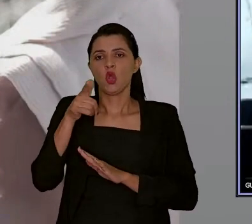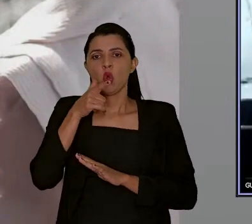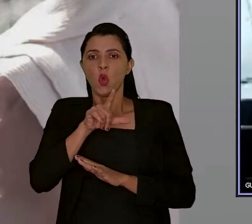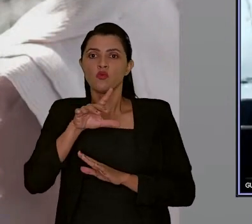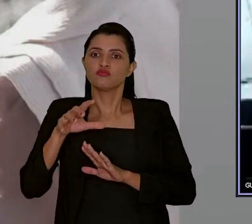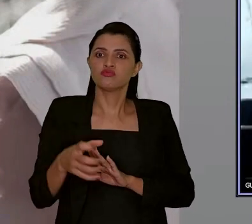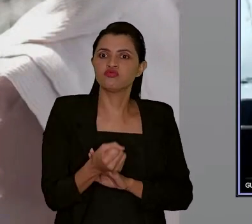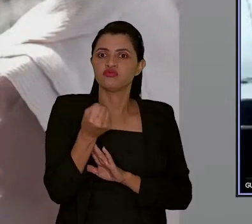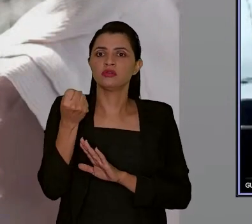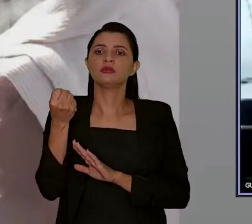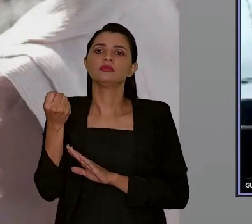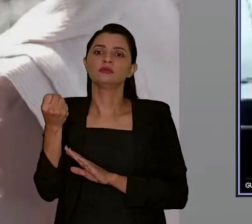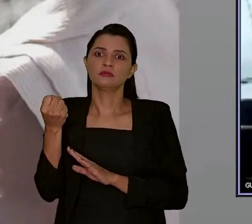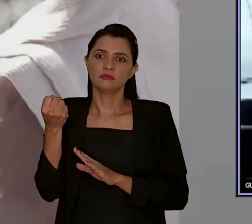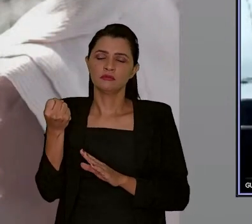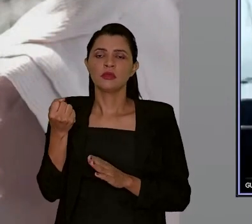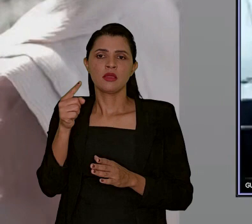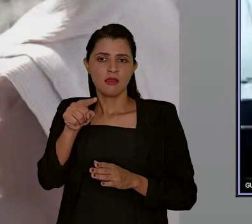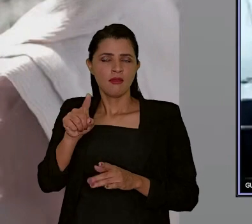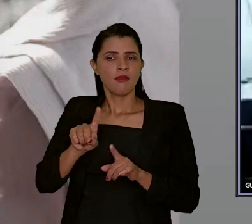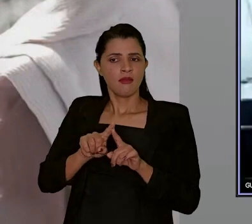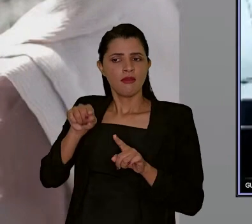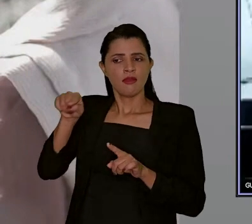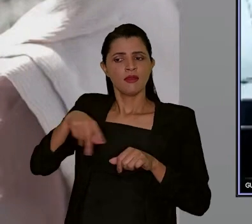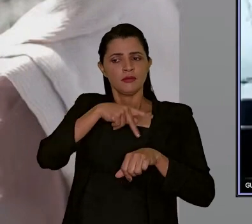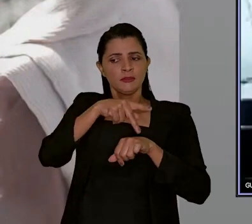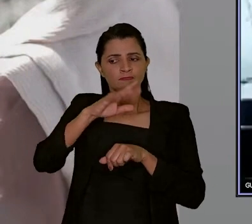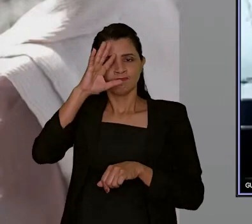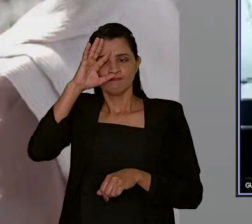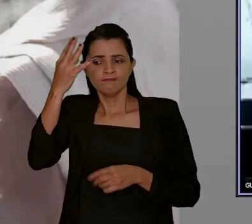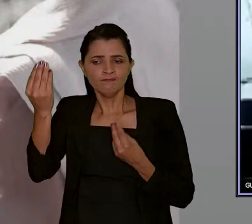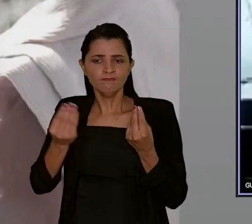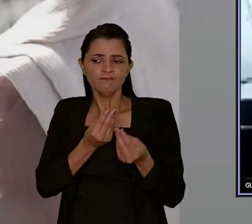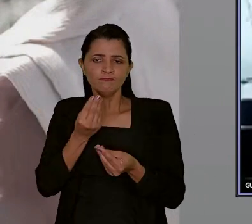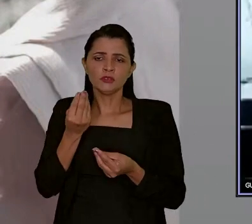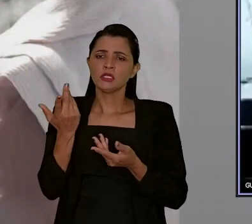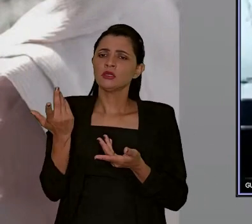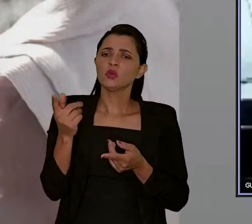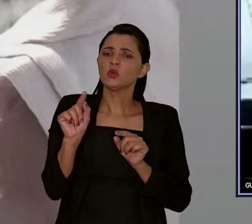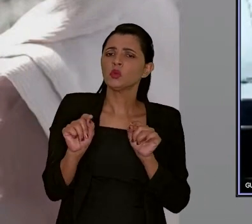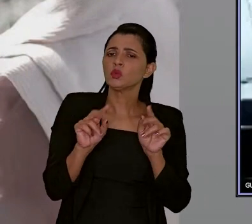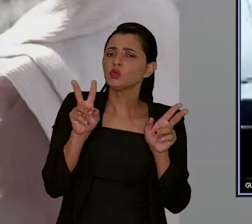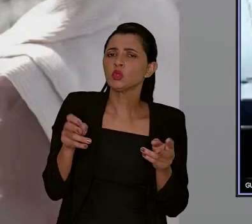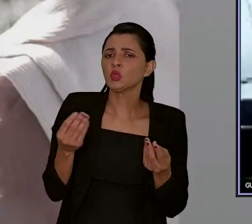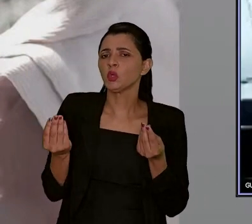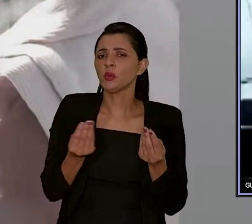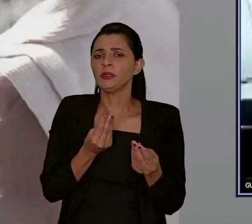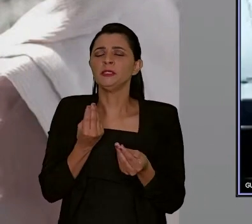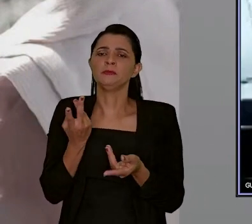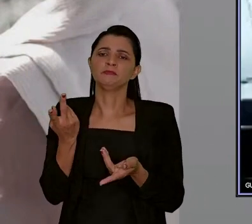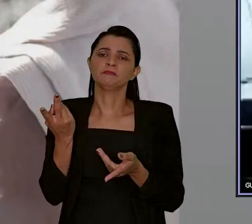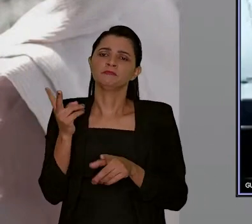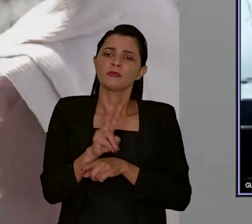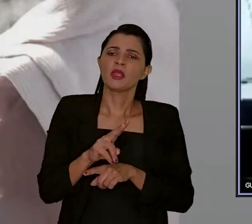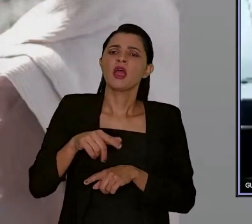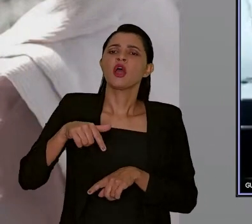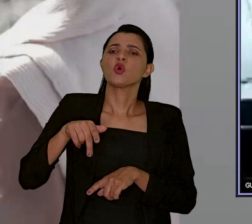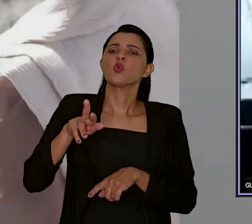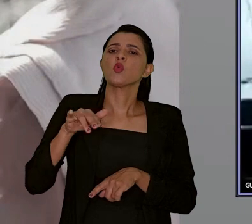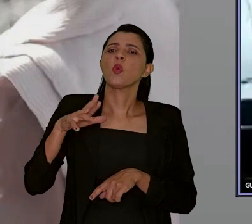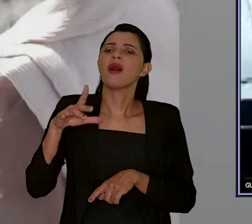esse país decida sobre as questões de fundo a respeito da guarda e da visita sobre aquela